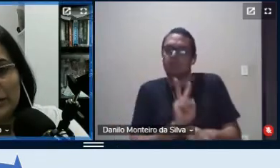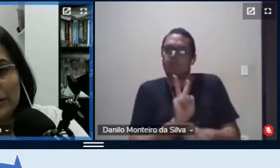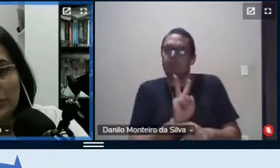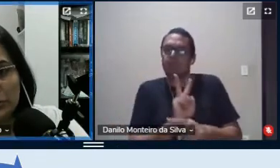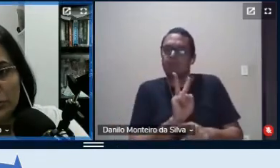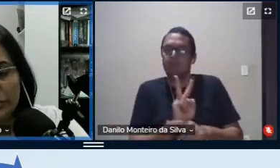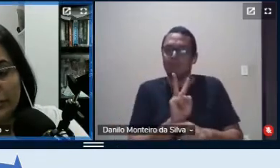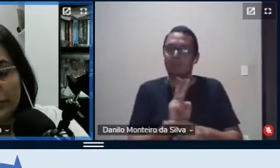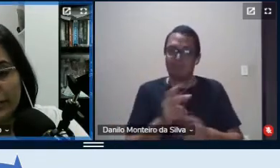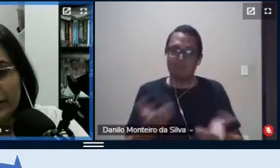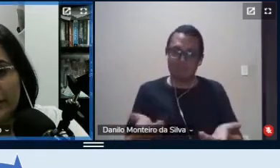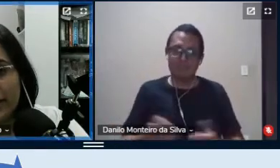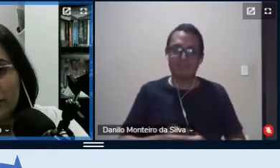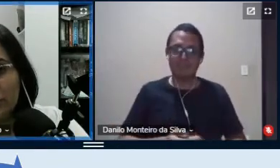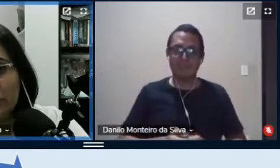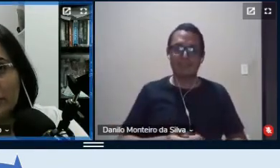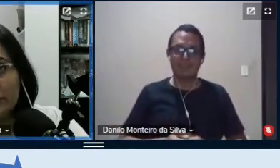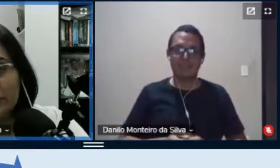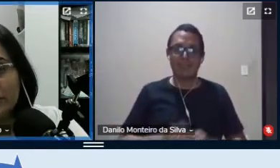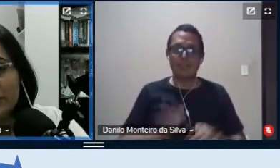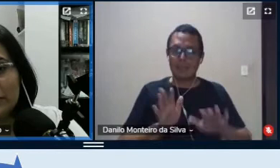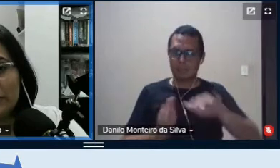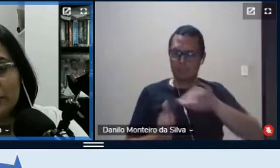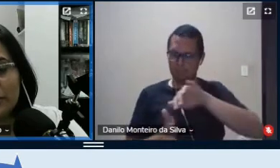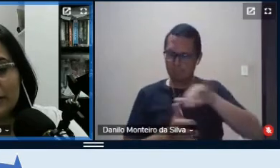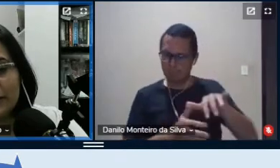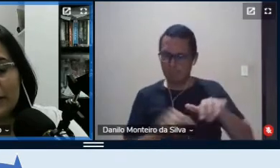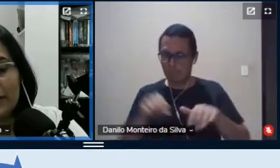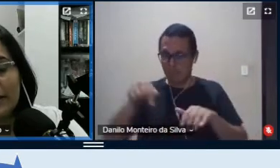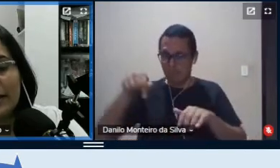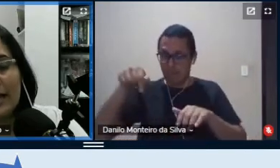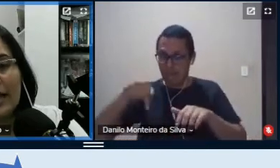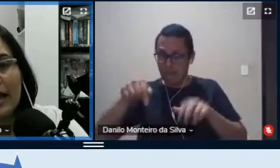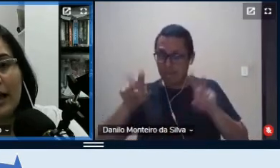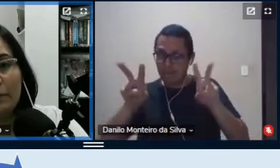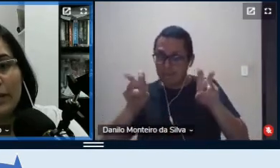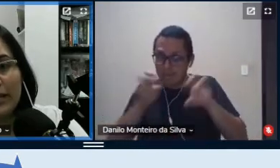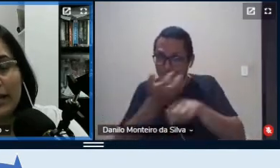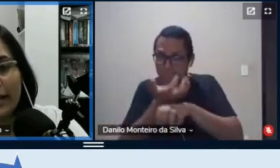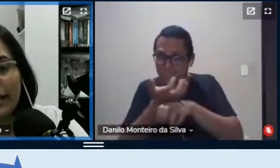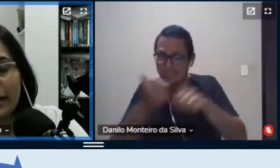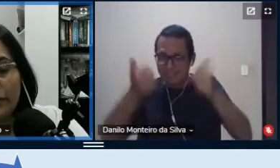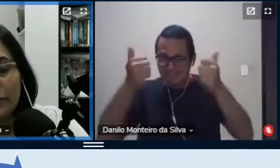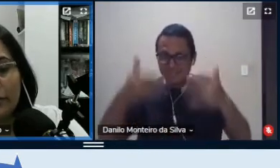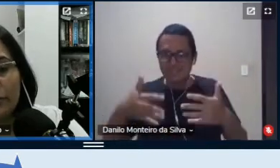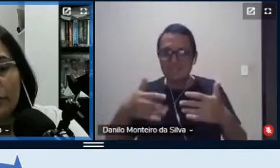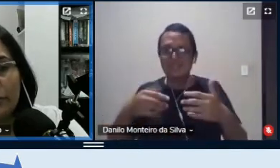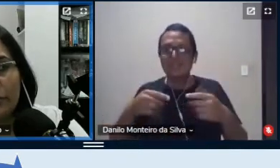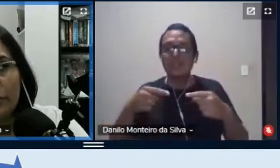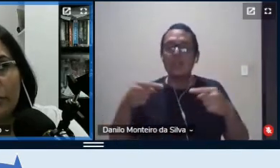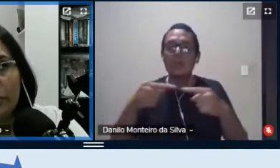A manutenção que eu estou falando aqui é como se você fosse aplicar